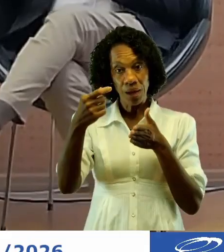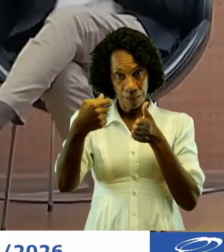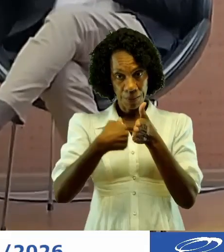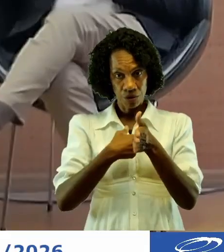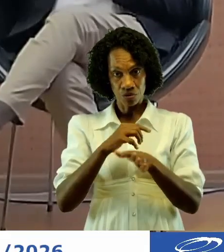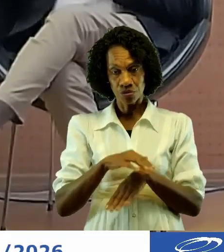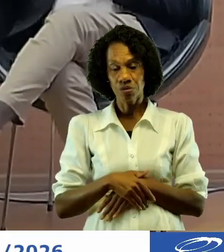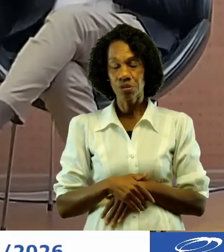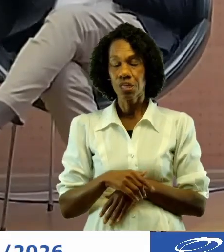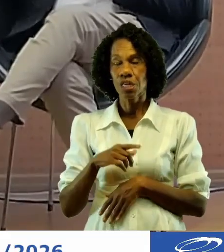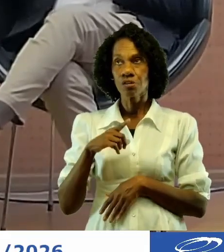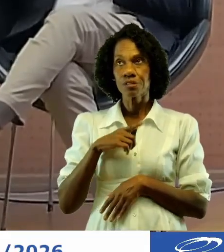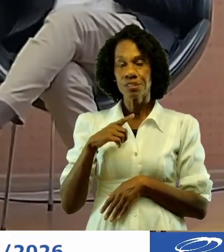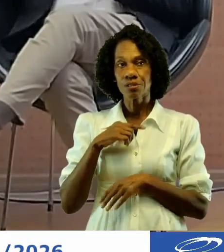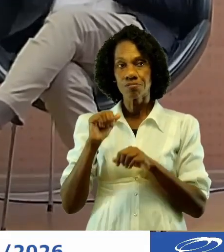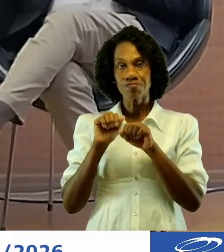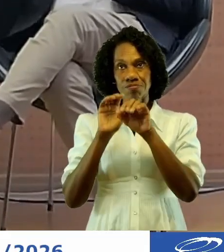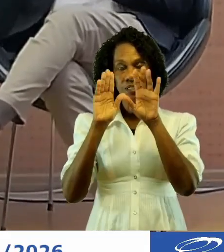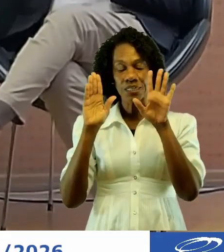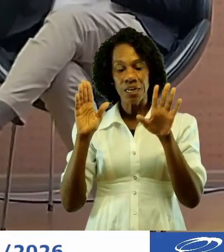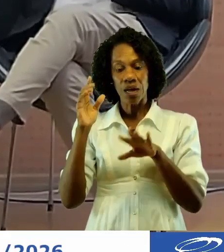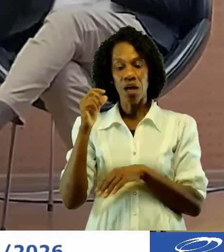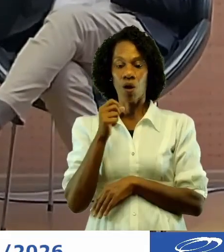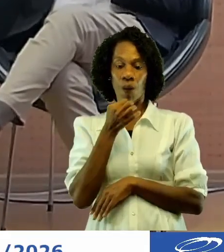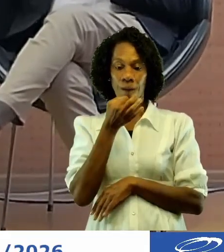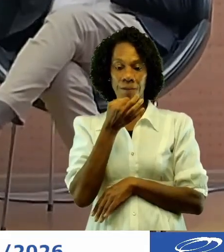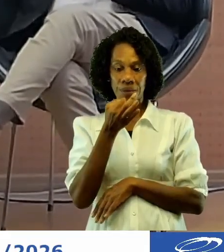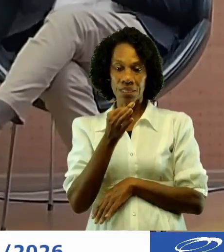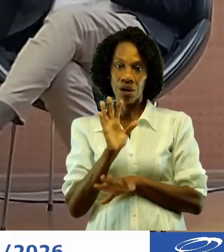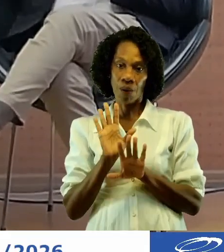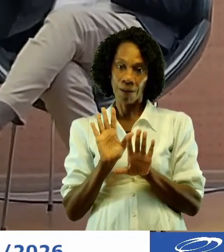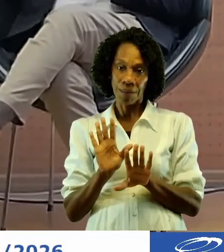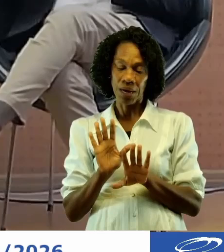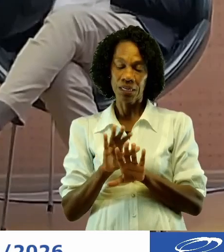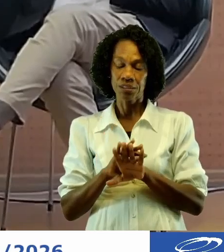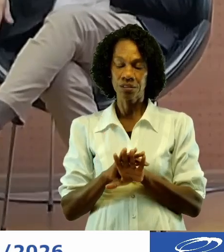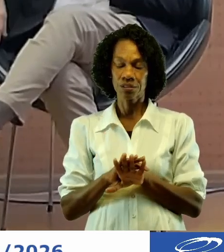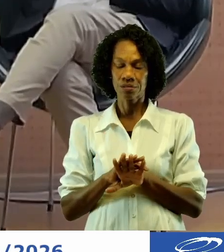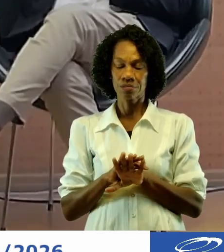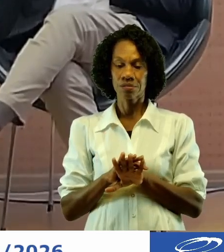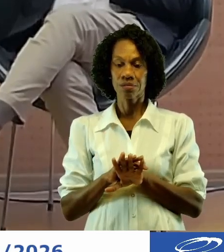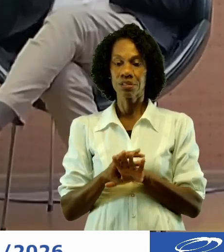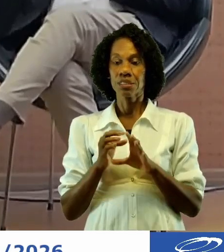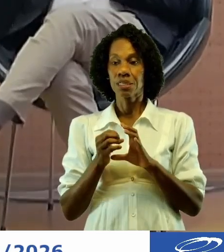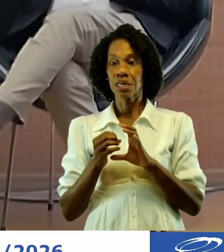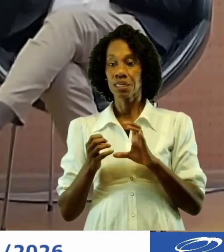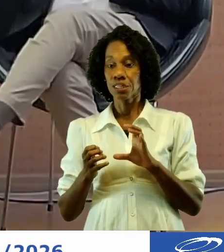tenho uma premissa que é muito clara, mas é obviamente um viés da característica.